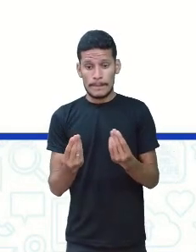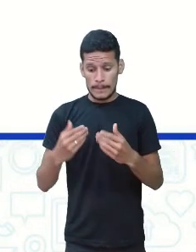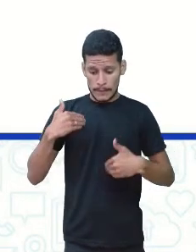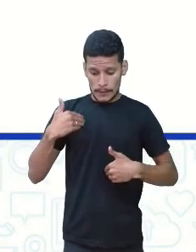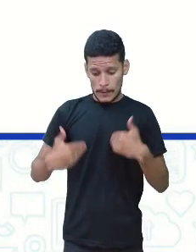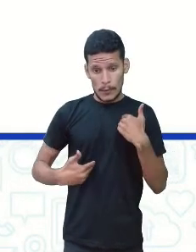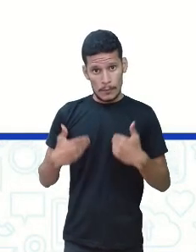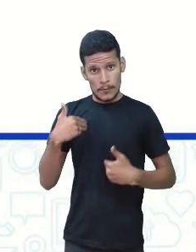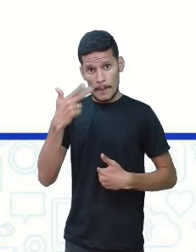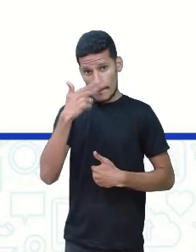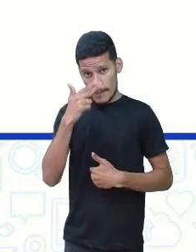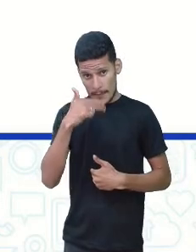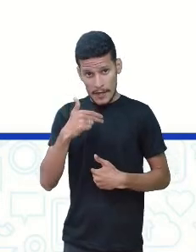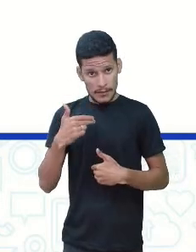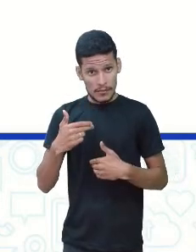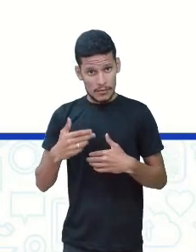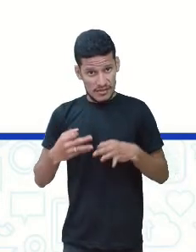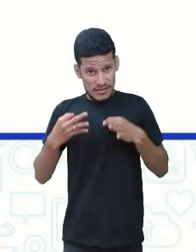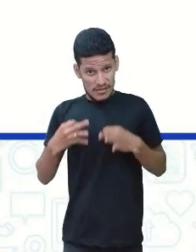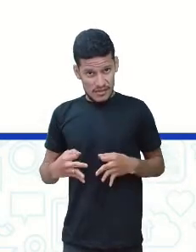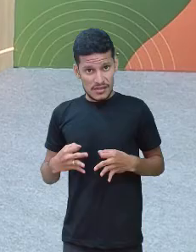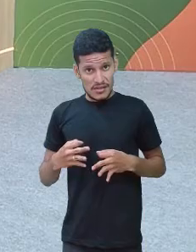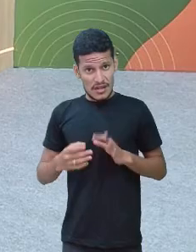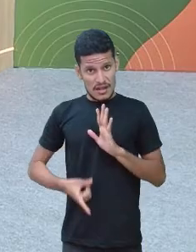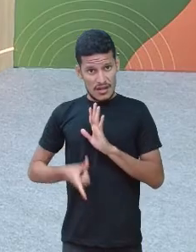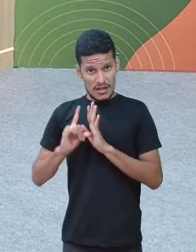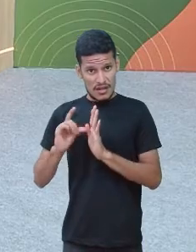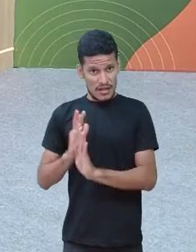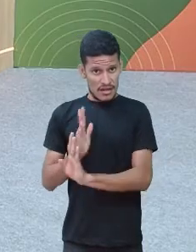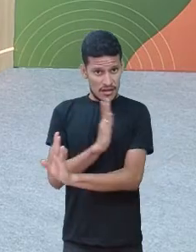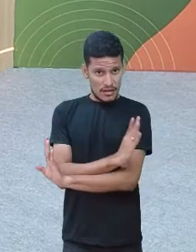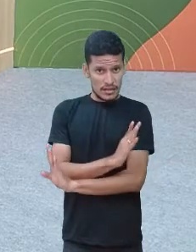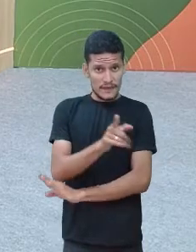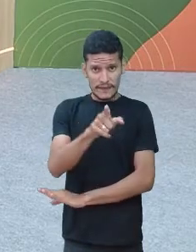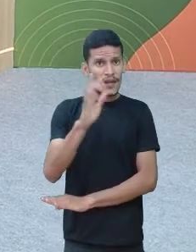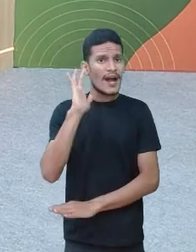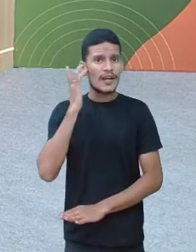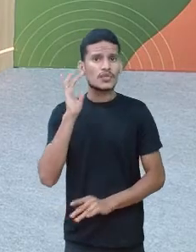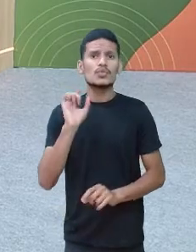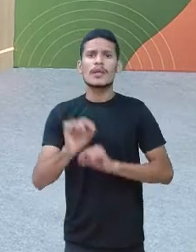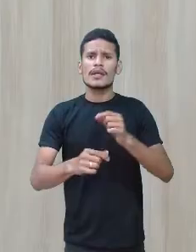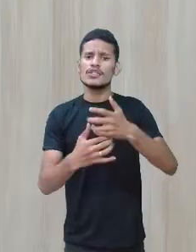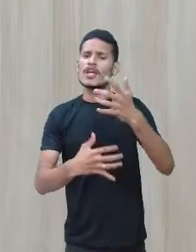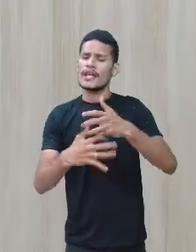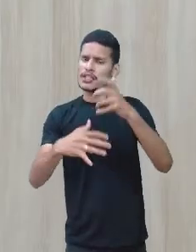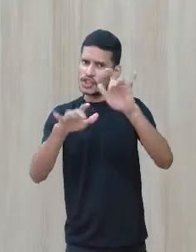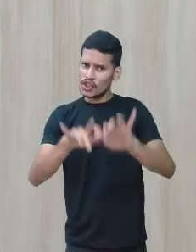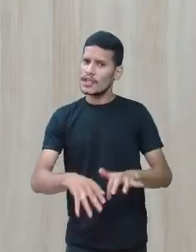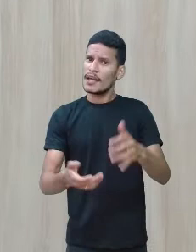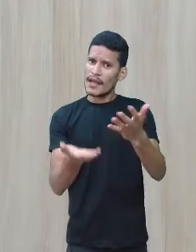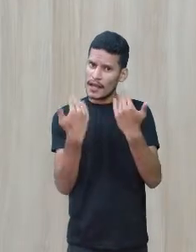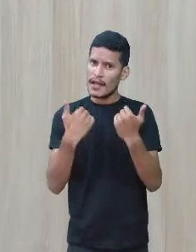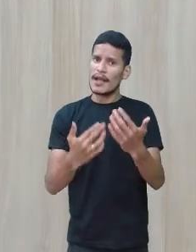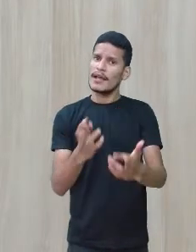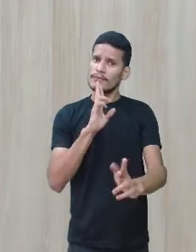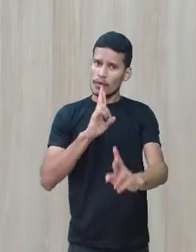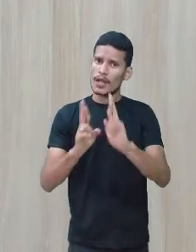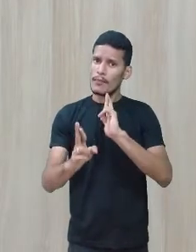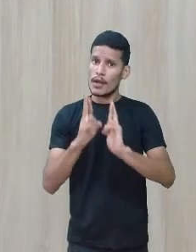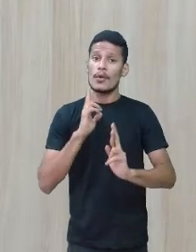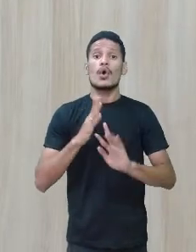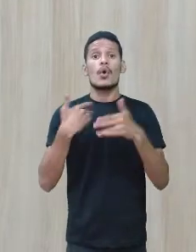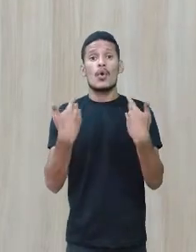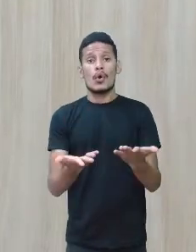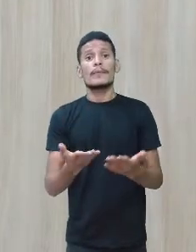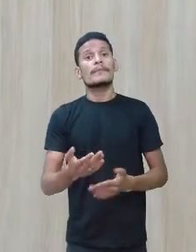terão o mesmo condicionamento de antes? E aí, o que vocês acham? Vai no chat, responde aí pra mim se vocês